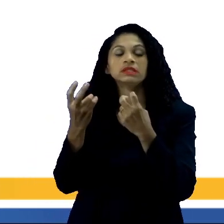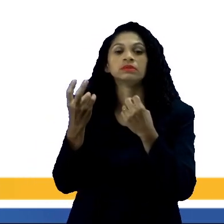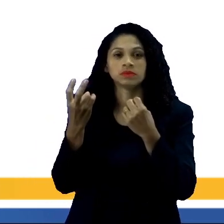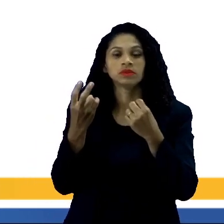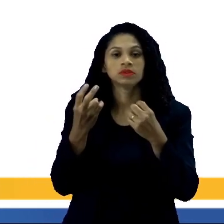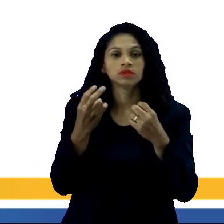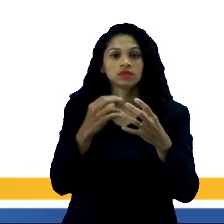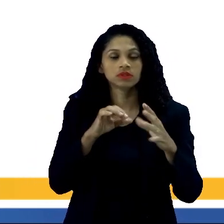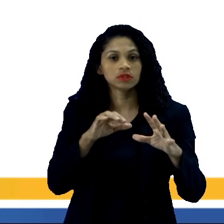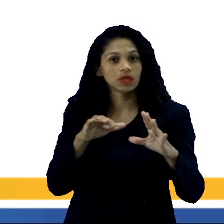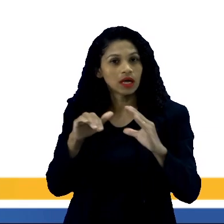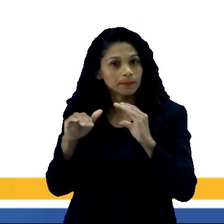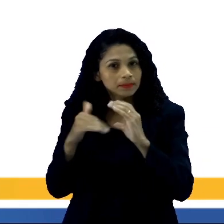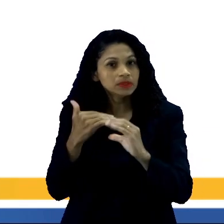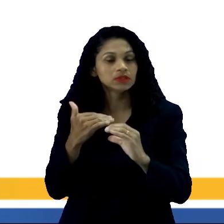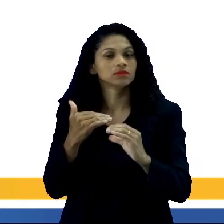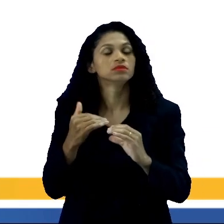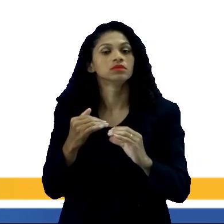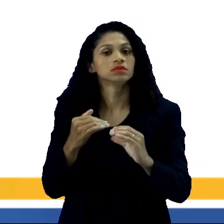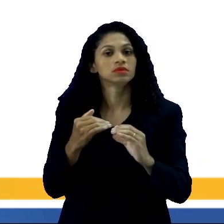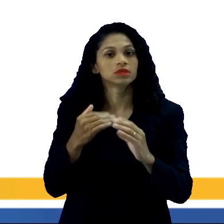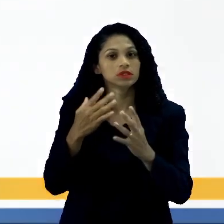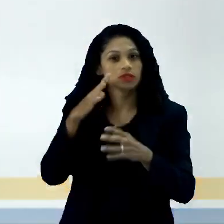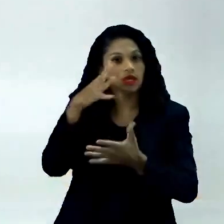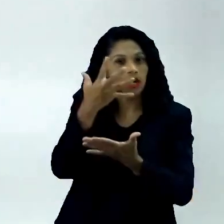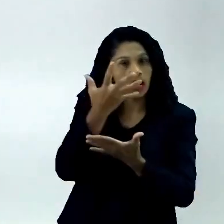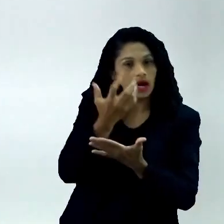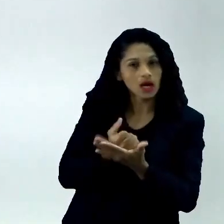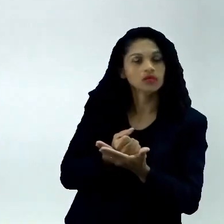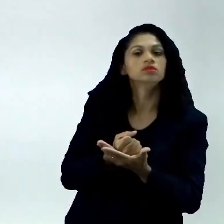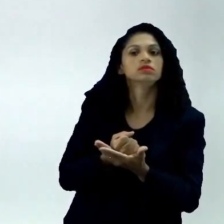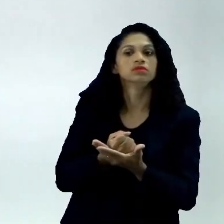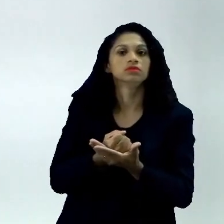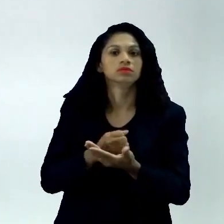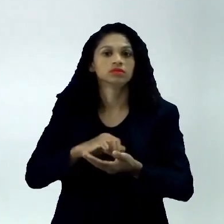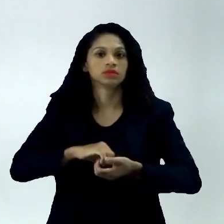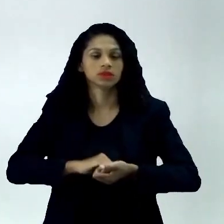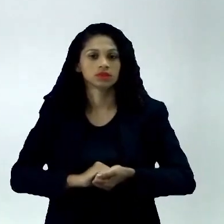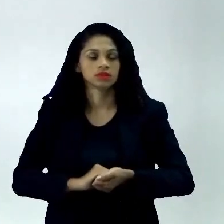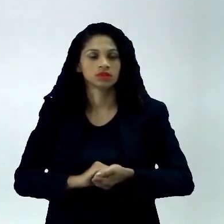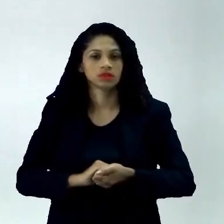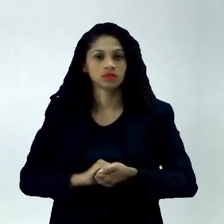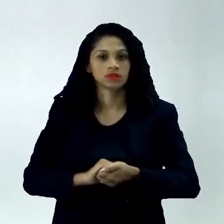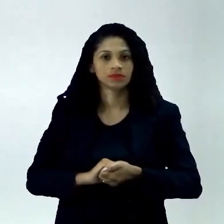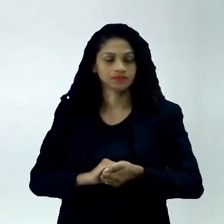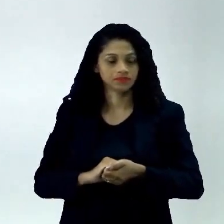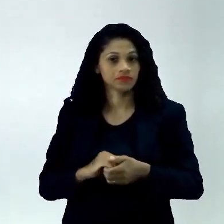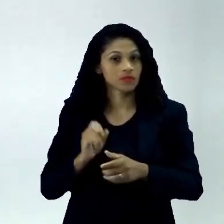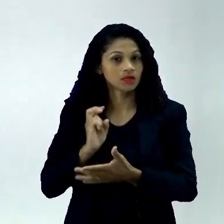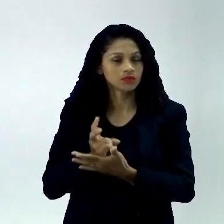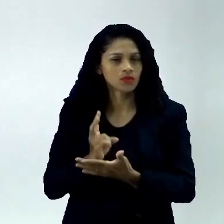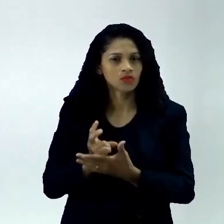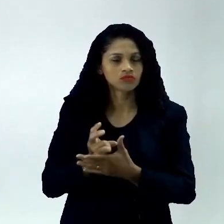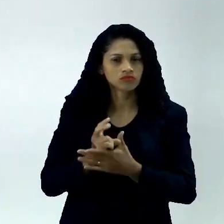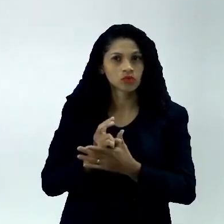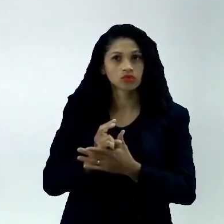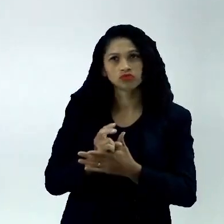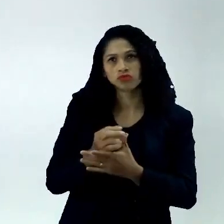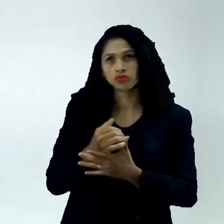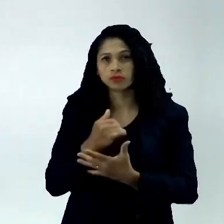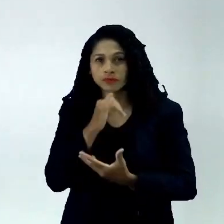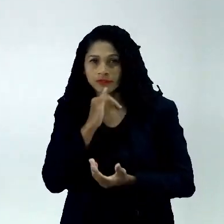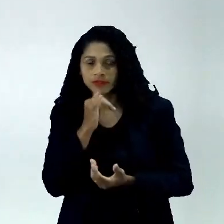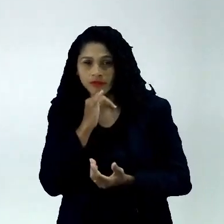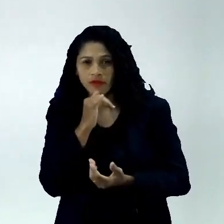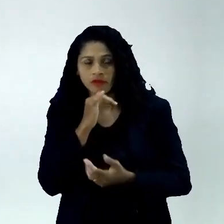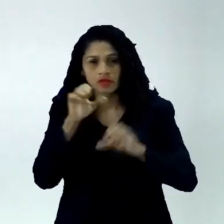ambiente, interpretá-los e arquivá-los. Quando eu falo do sistema nervoso, eu sempre gosto de comparar que se fosse uma empresa, o